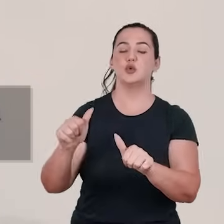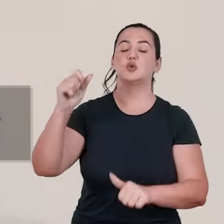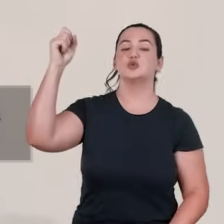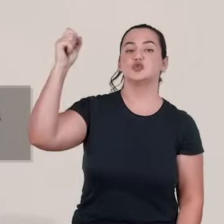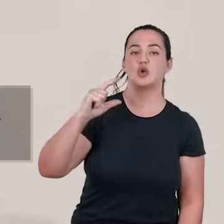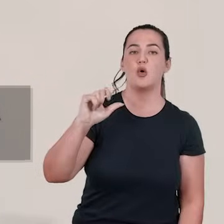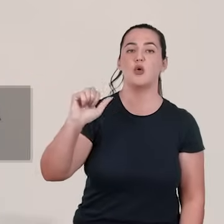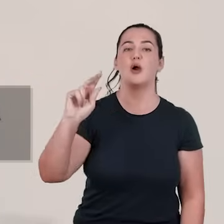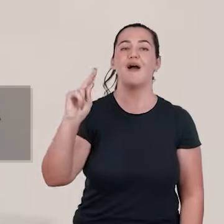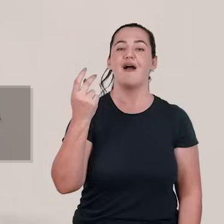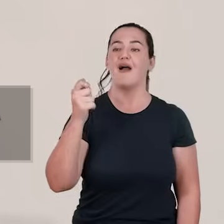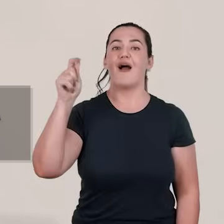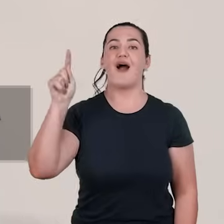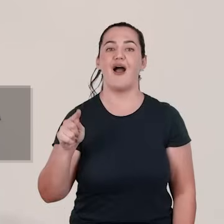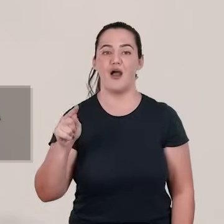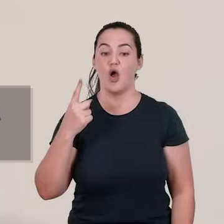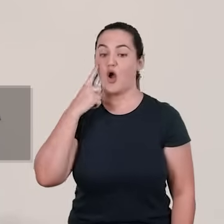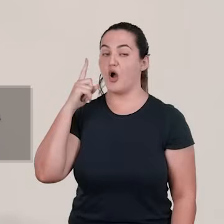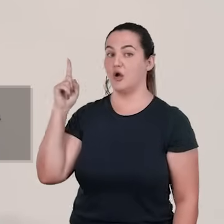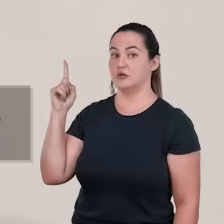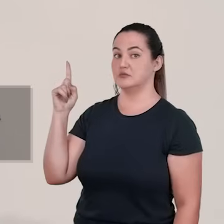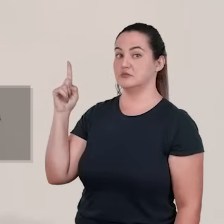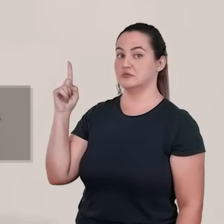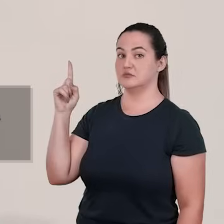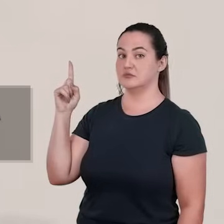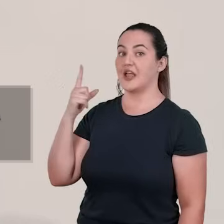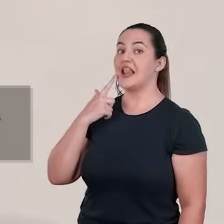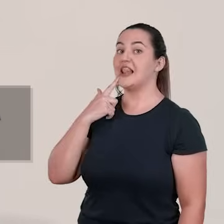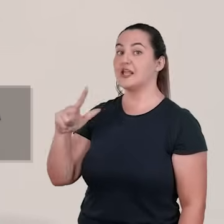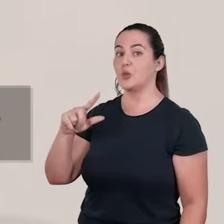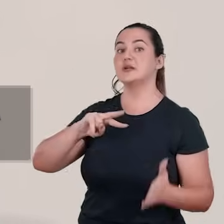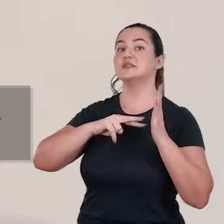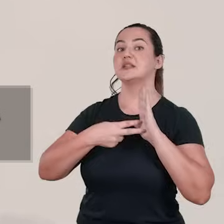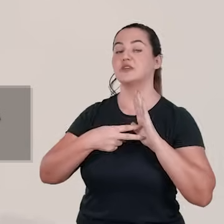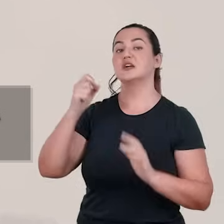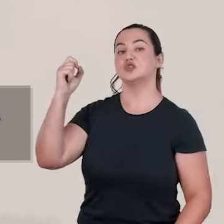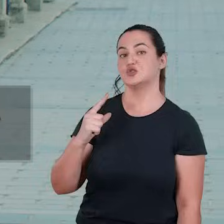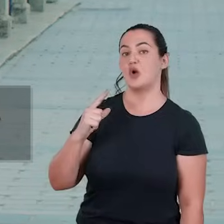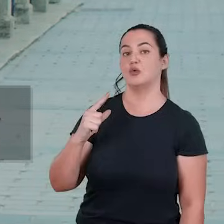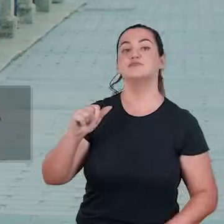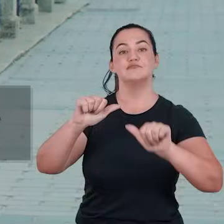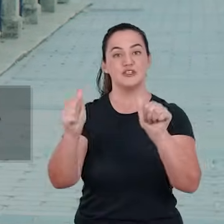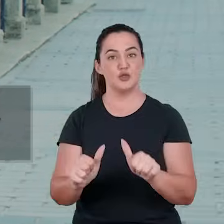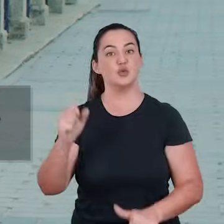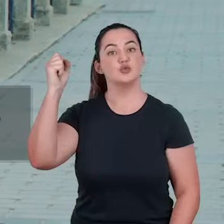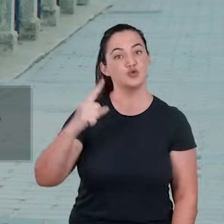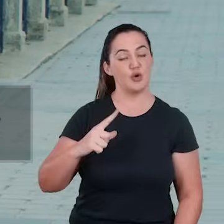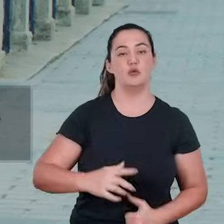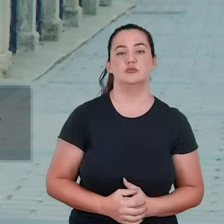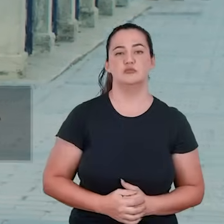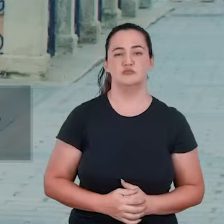que é aquele besouro, quanto o Ra, que é a bolinha, simbolizam o Deus Sol. Agora você está vendo